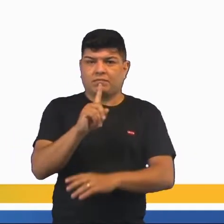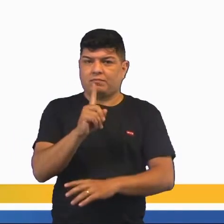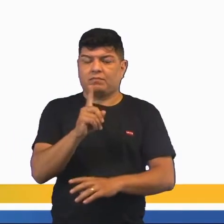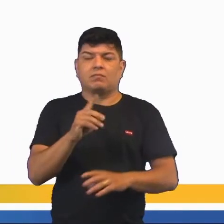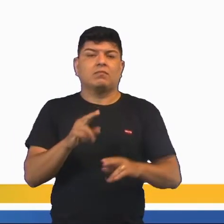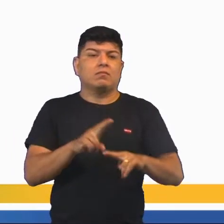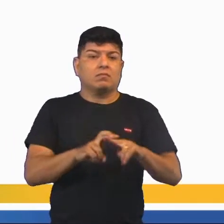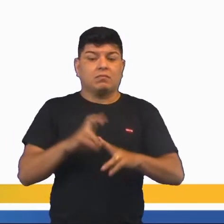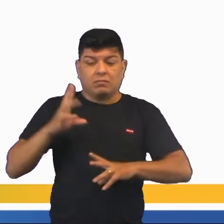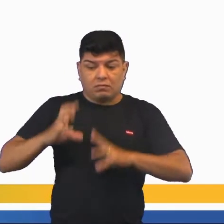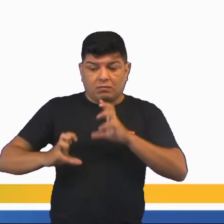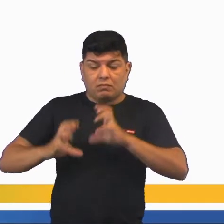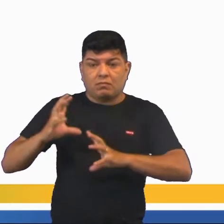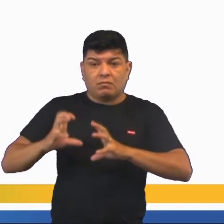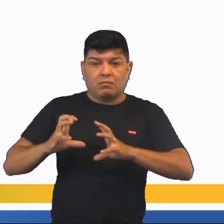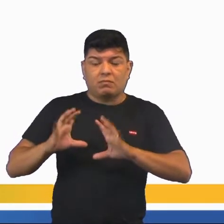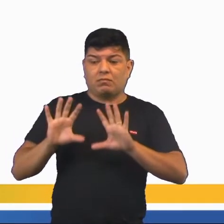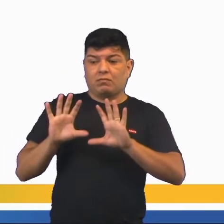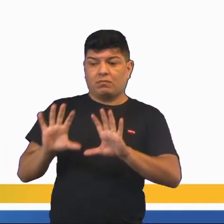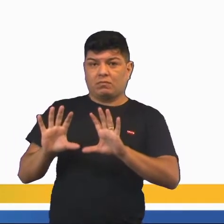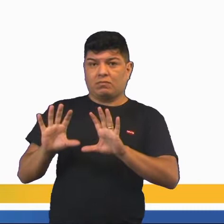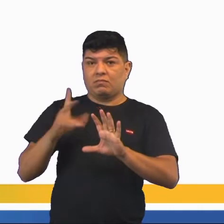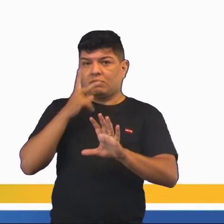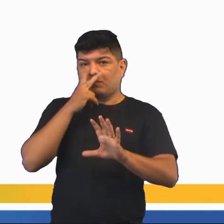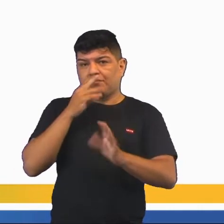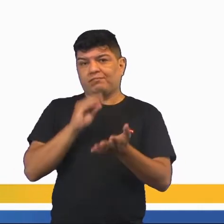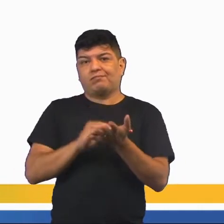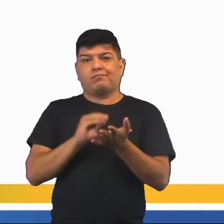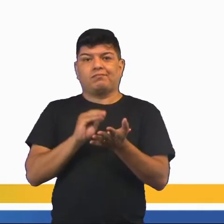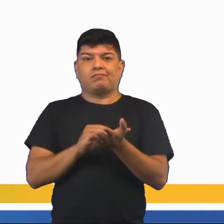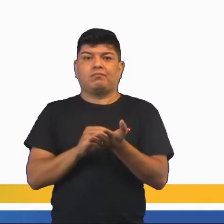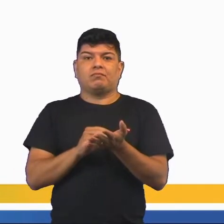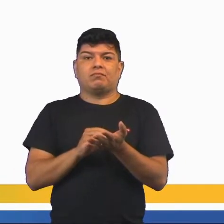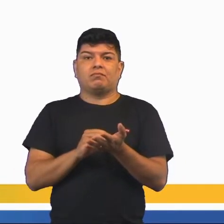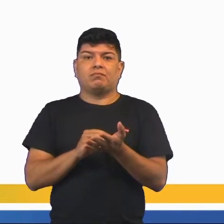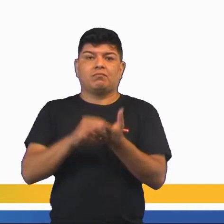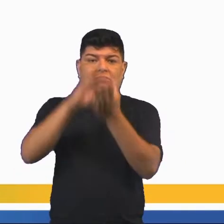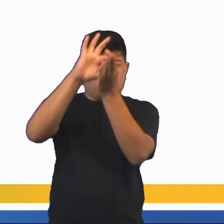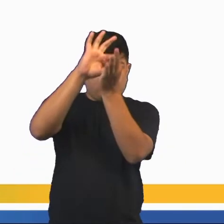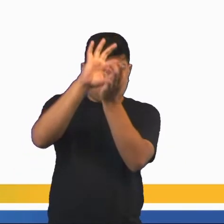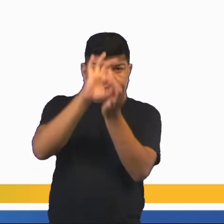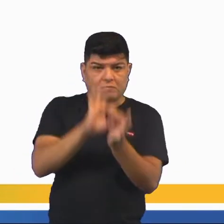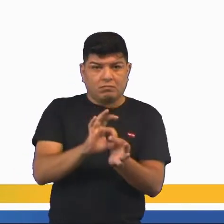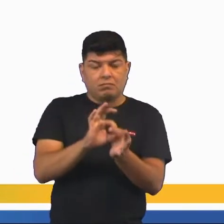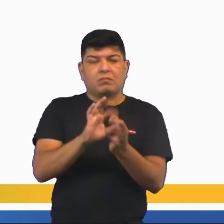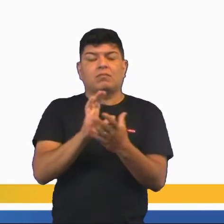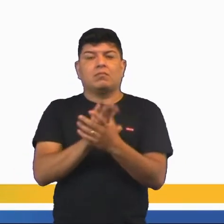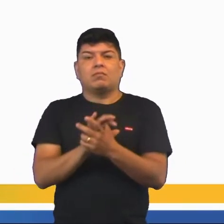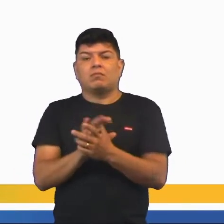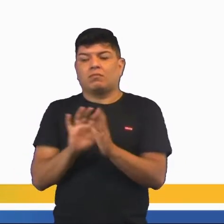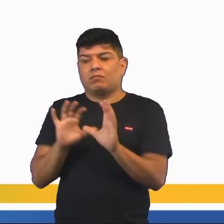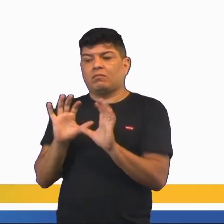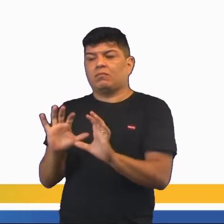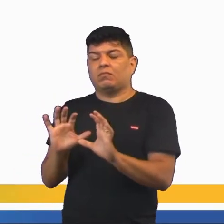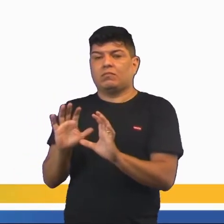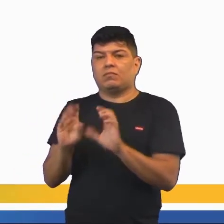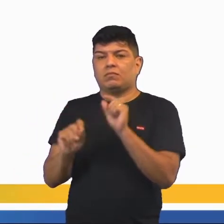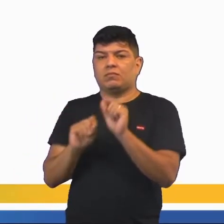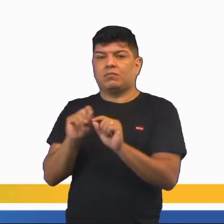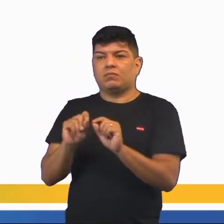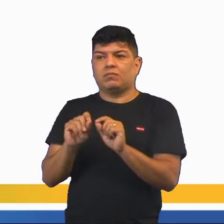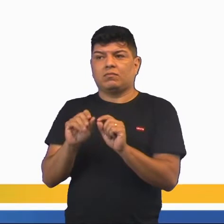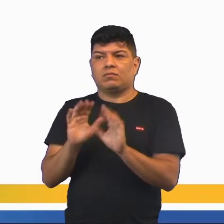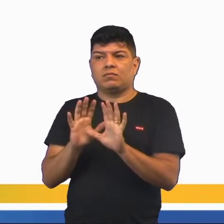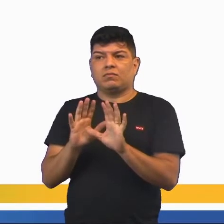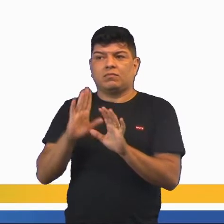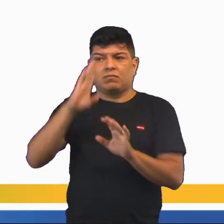O conflito religioso deve ser encarado como incoerência. O que é uma incoerência? Uma coisa que não está condizendo